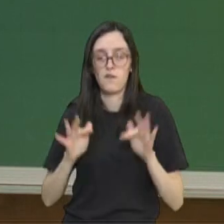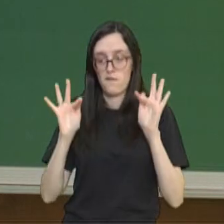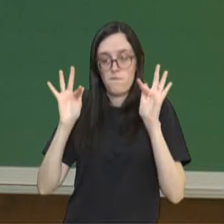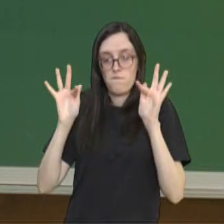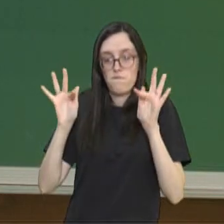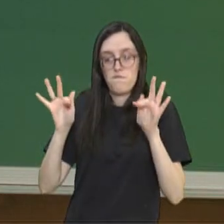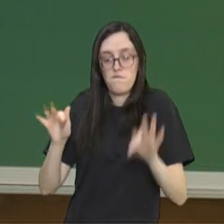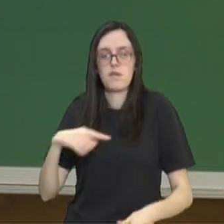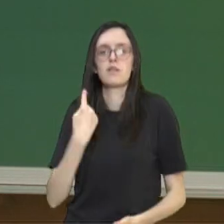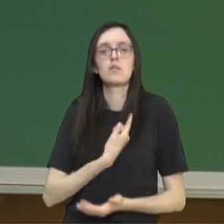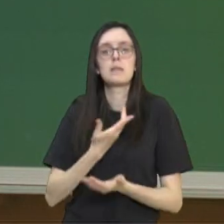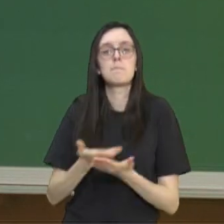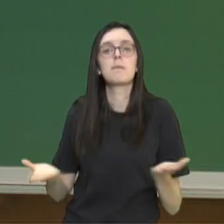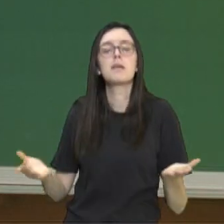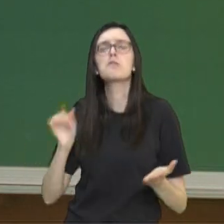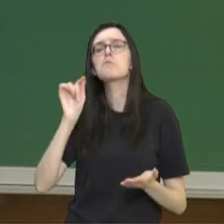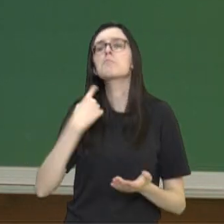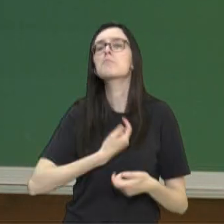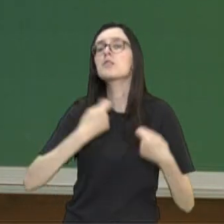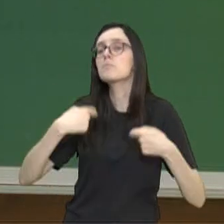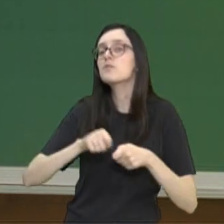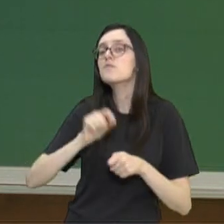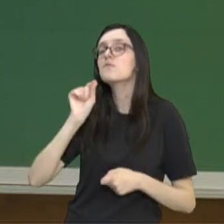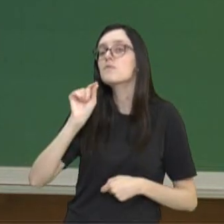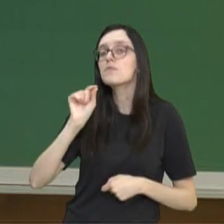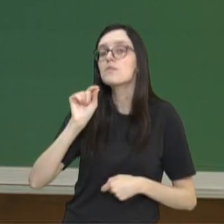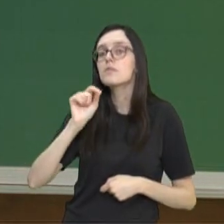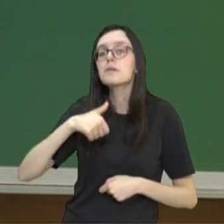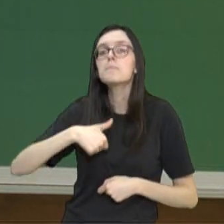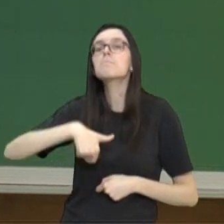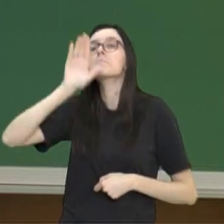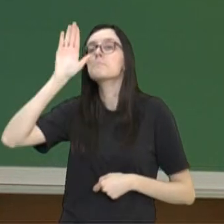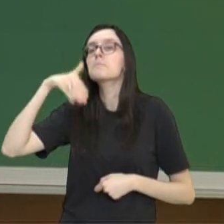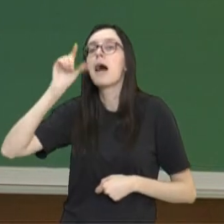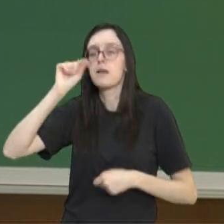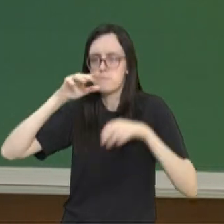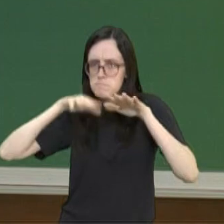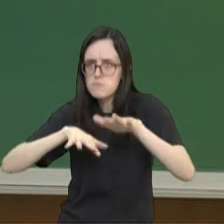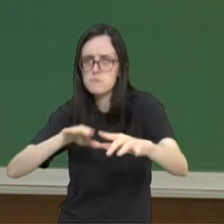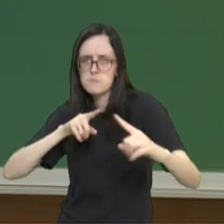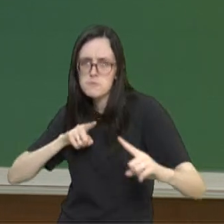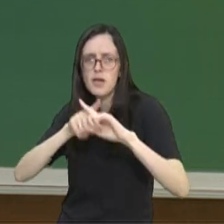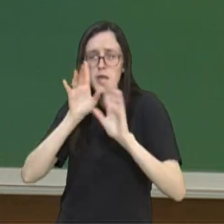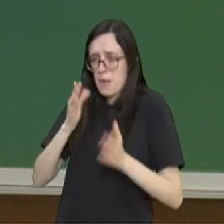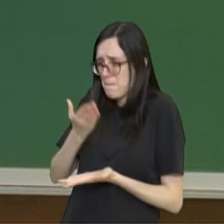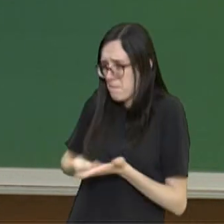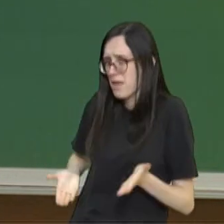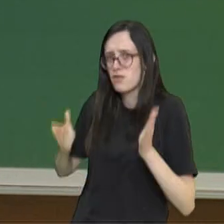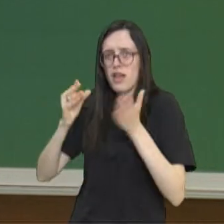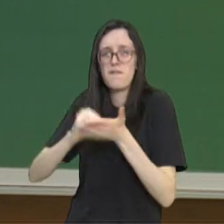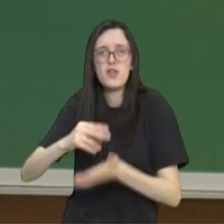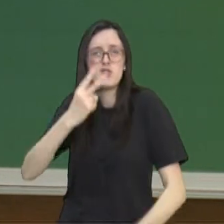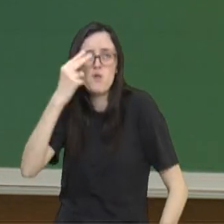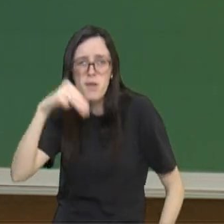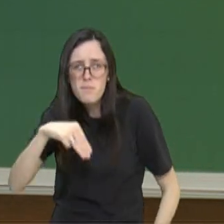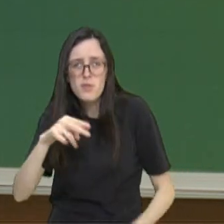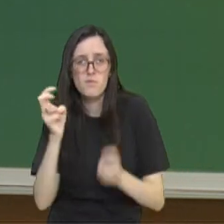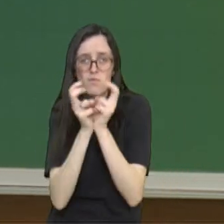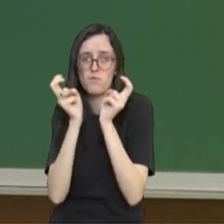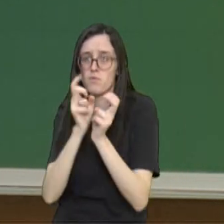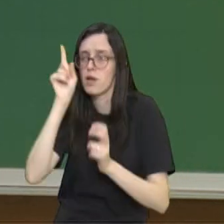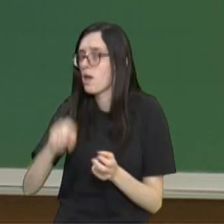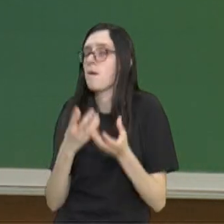mais opções, então, de fazer substituições conforme a necessidade, né? Se estão numa situação de ataque